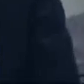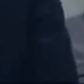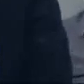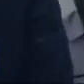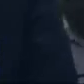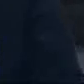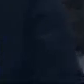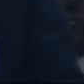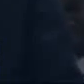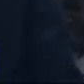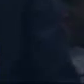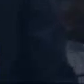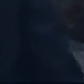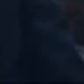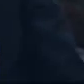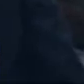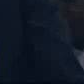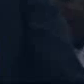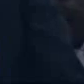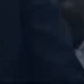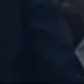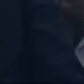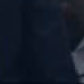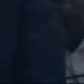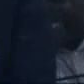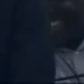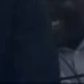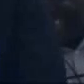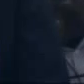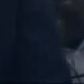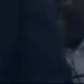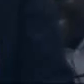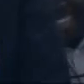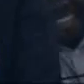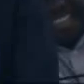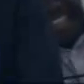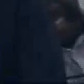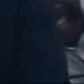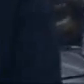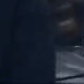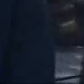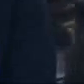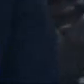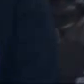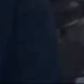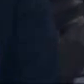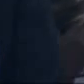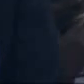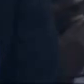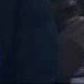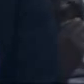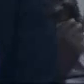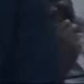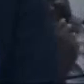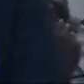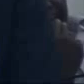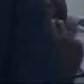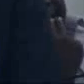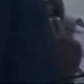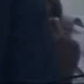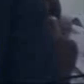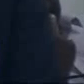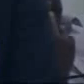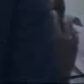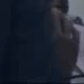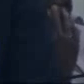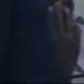na nossa cidade, com 300 mil habitantes, uma grande arrecadação, mas tudo bem. A gente